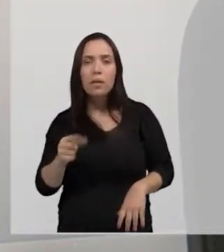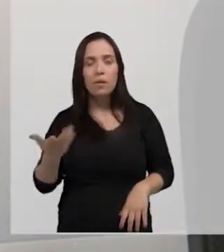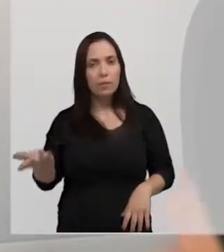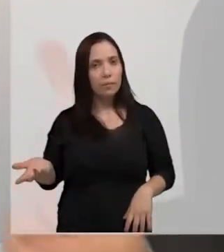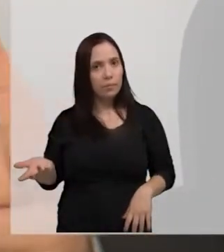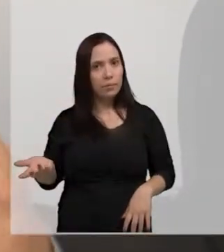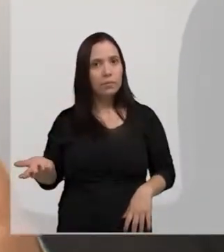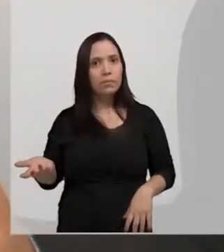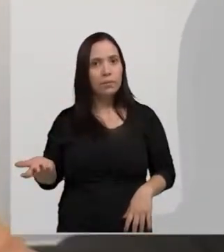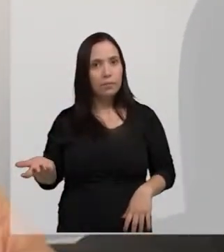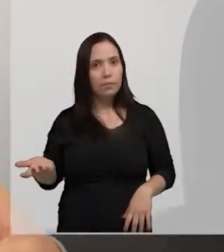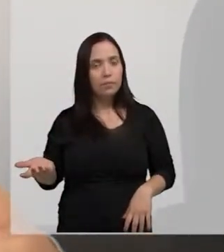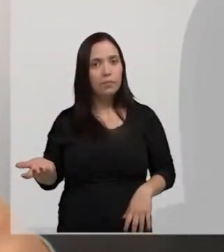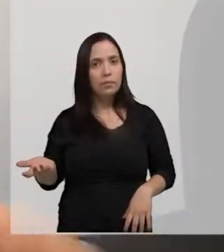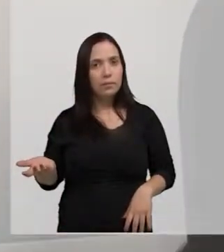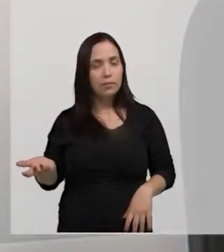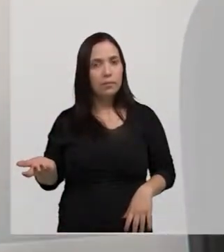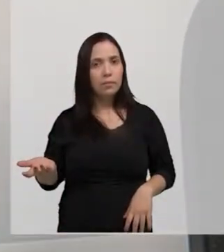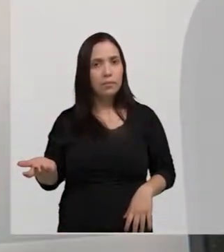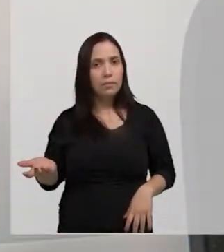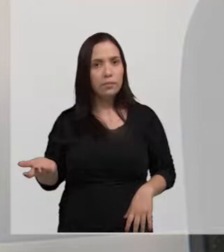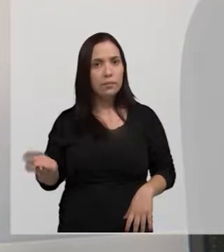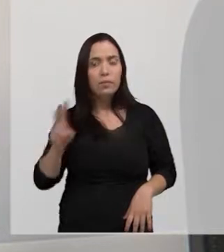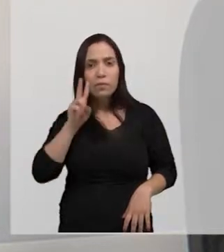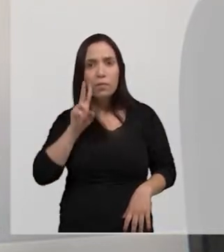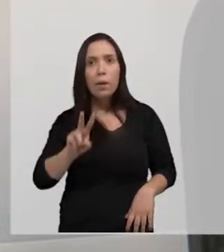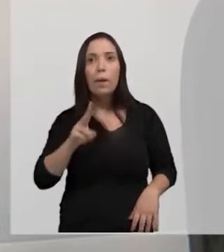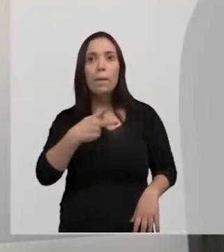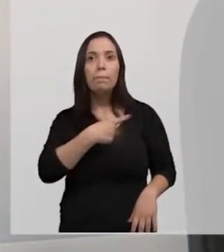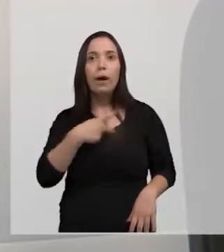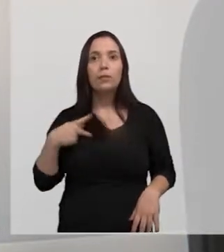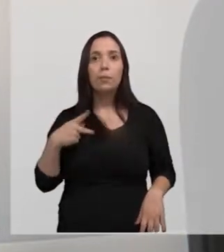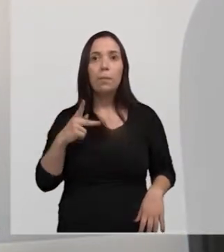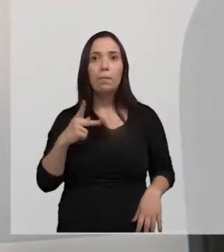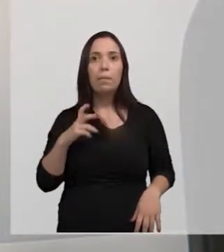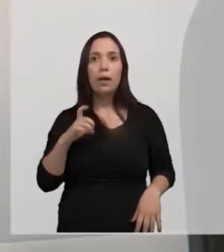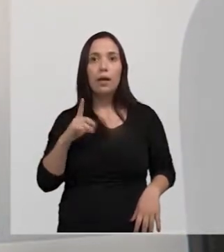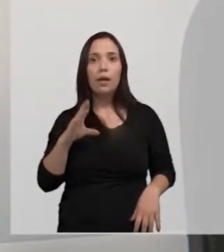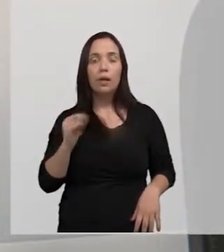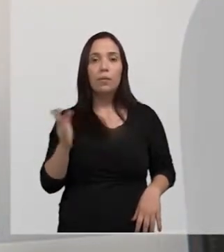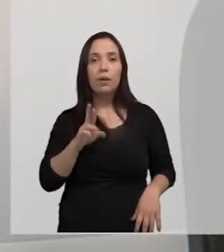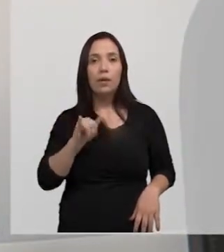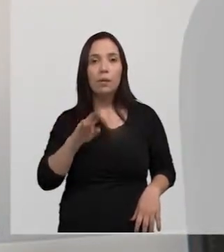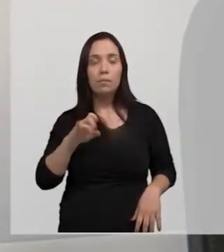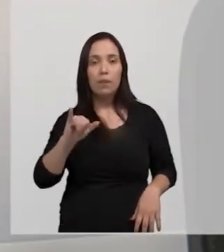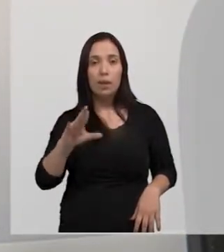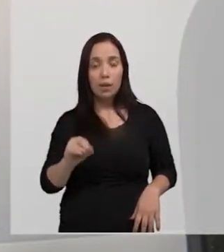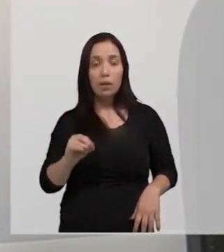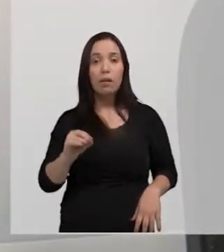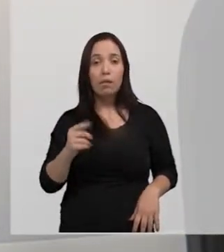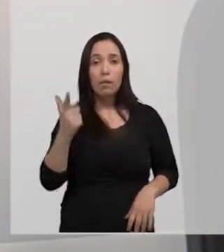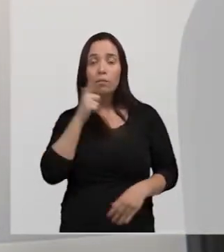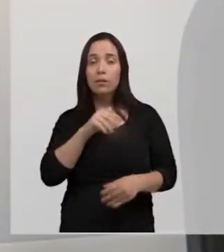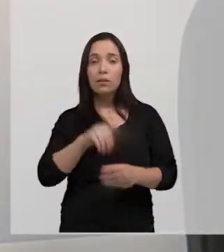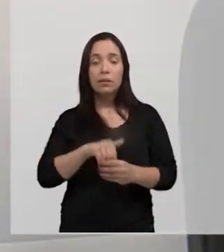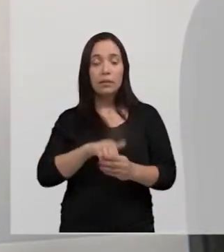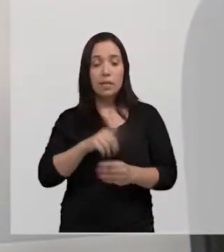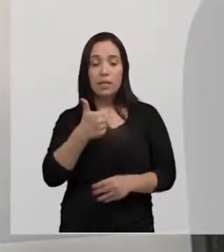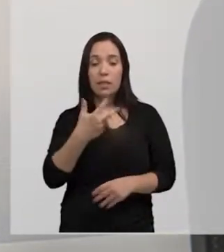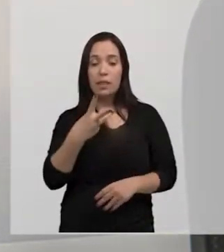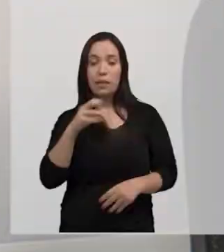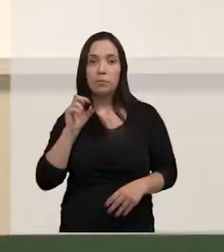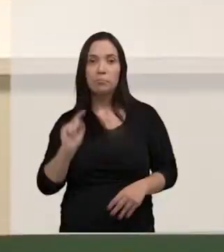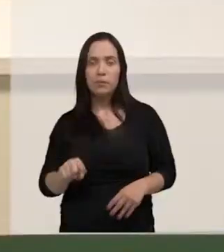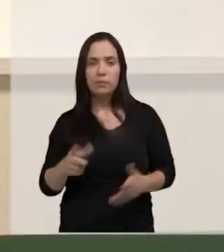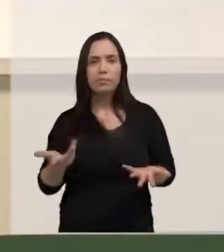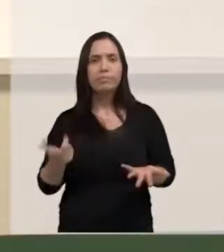Fortaleza. Detalhe, o pastor Pedro Ribeiro, do PSL, teve 130 mil votos. Isso é